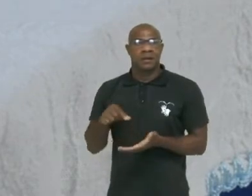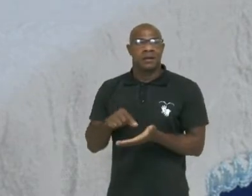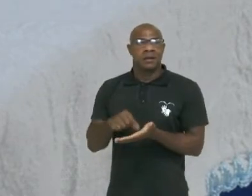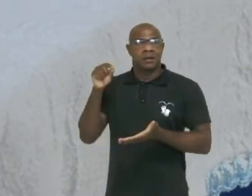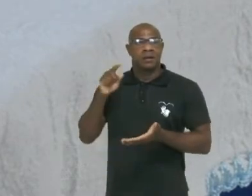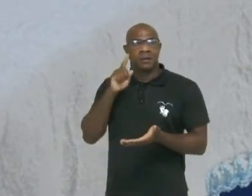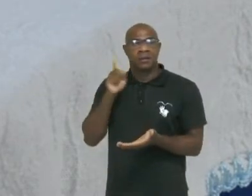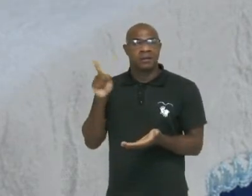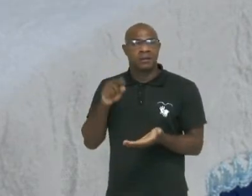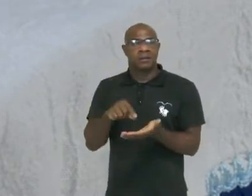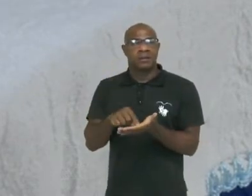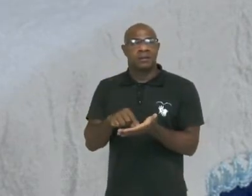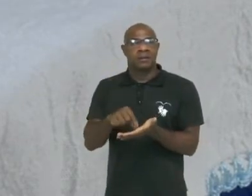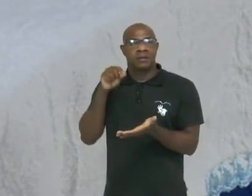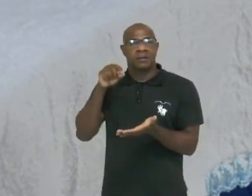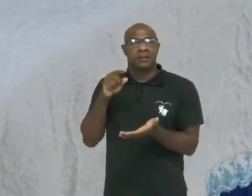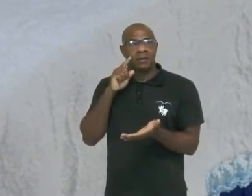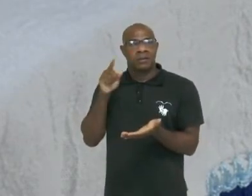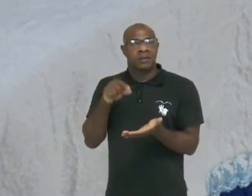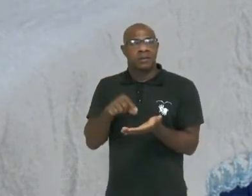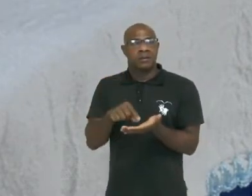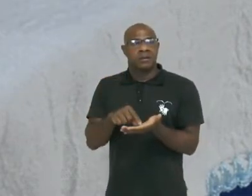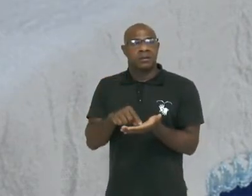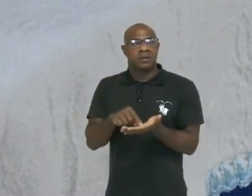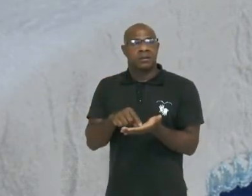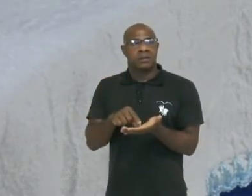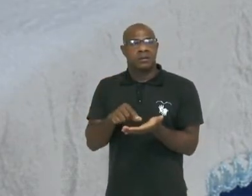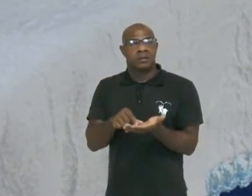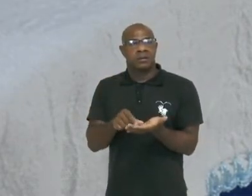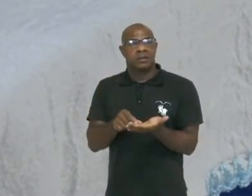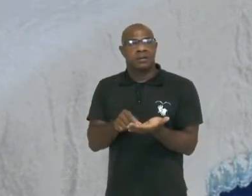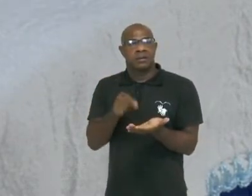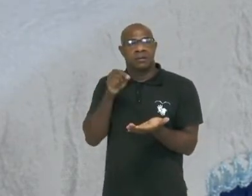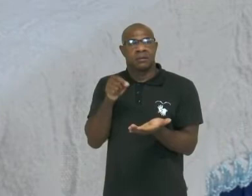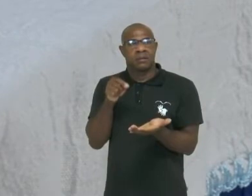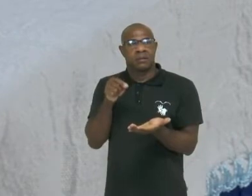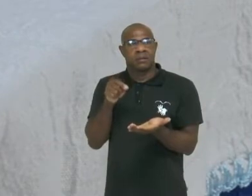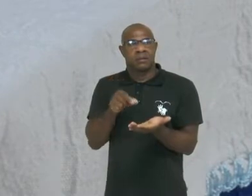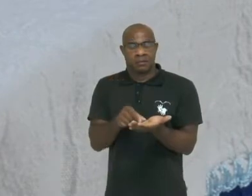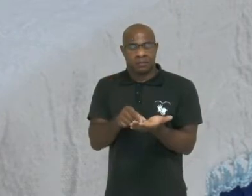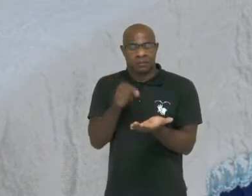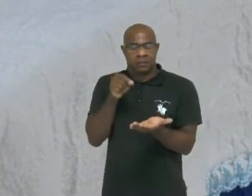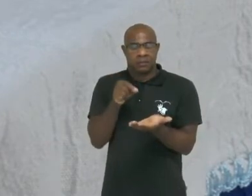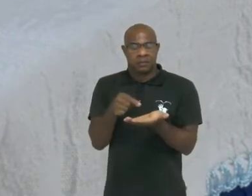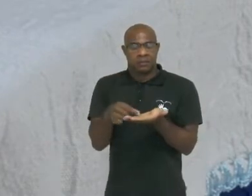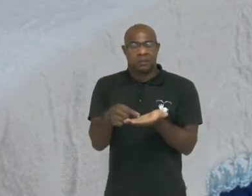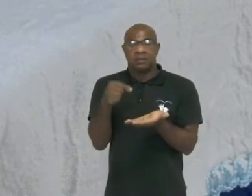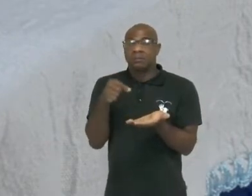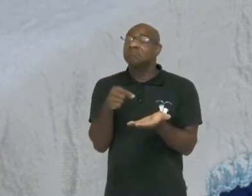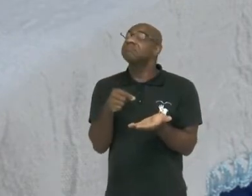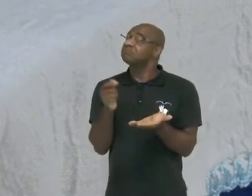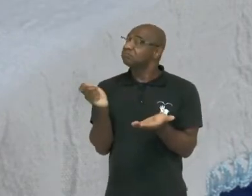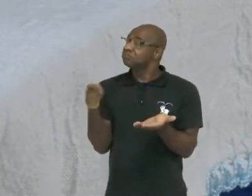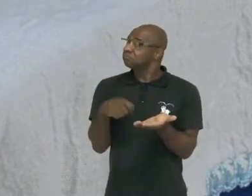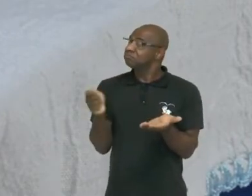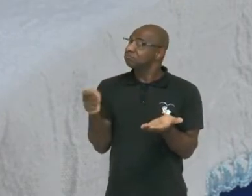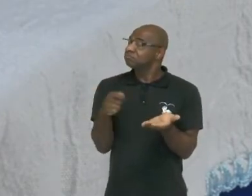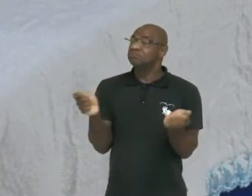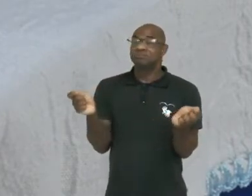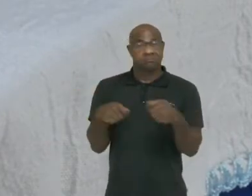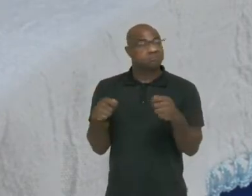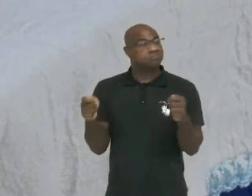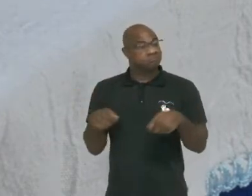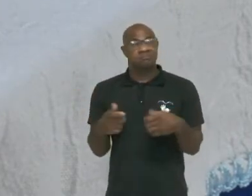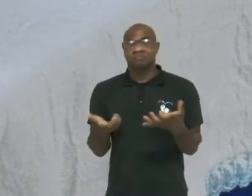Opa! Já estamos obtendo sucesso. Vamos aqui para esse outro grão? Feijão, também obtivemos sucesso. A ave, né,